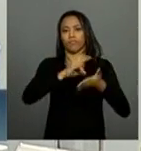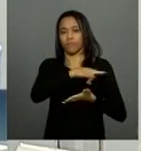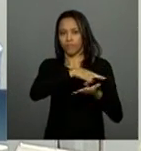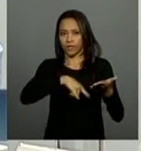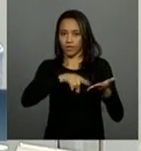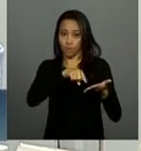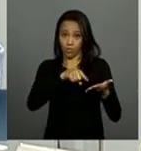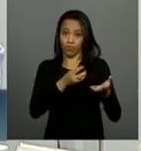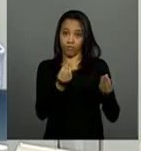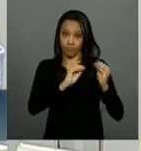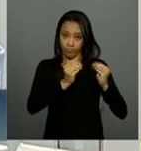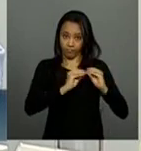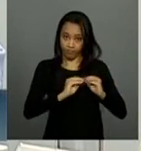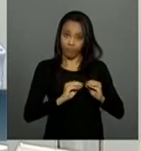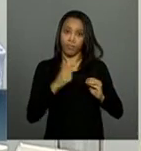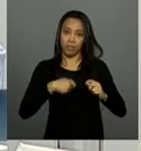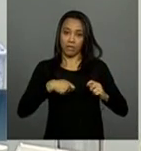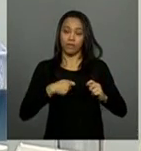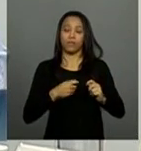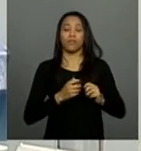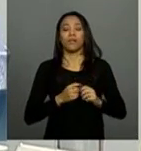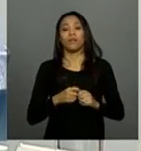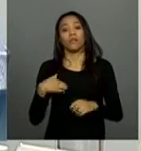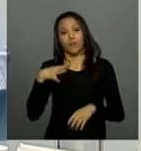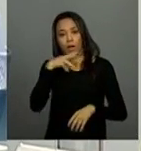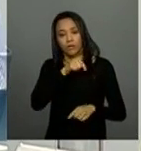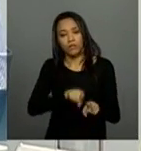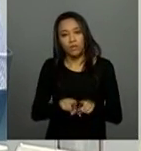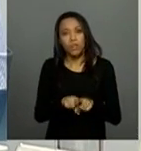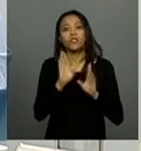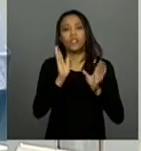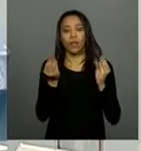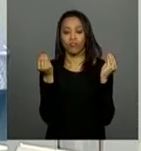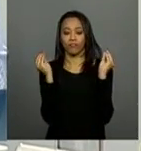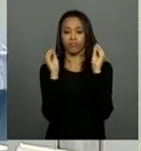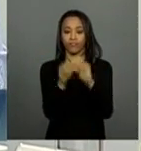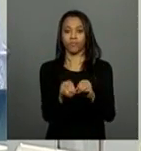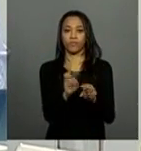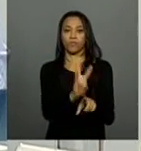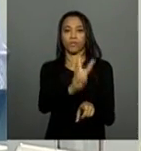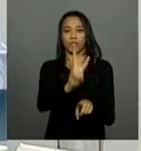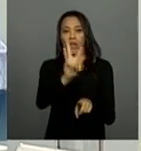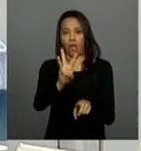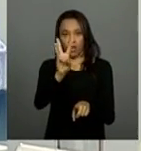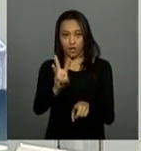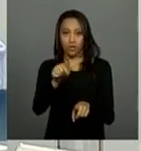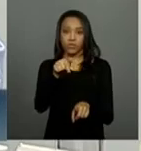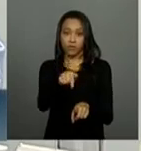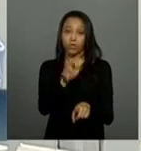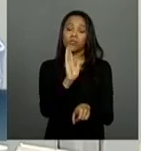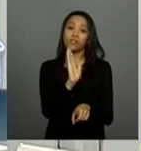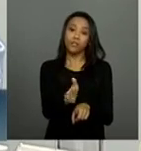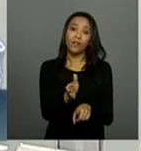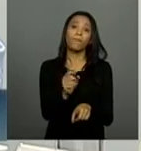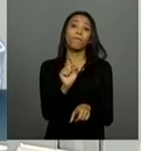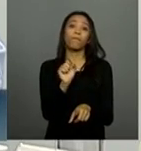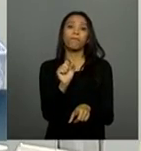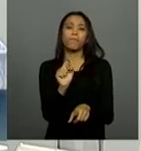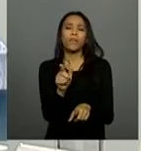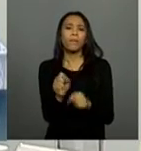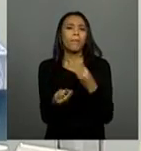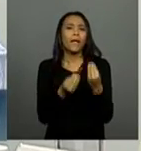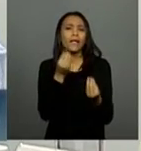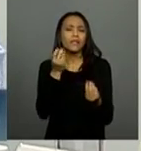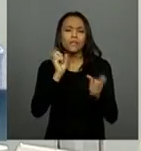pela recuperação. Eu acho, como eu também, está sendo colocado no site do CONAMA, uma proposta de Plano Nacional de Recuperação da Vegetação Nativa